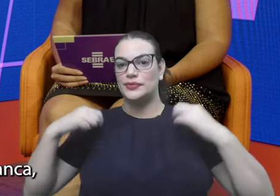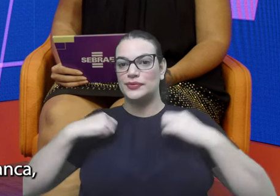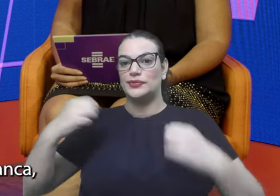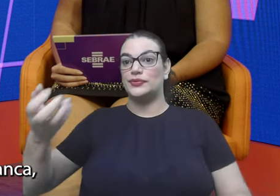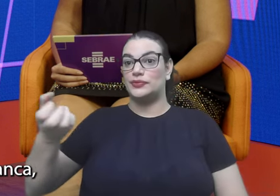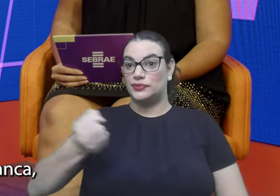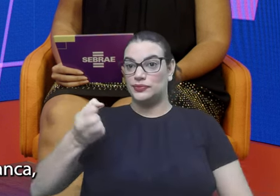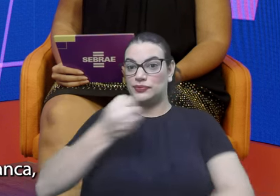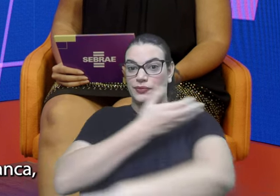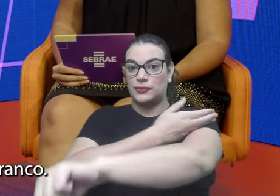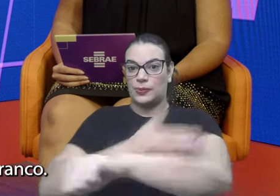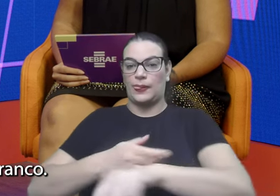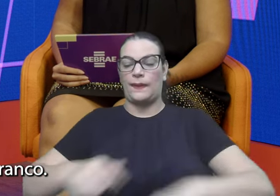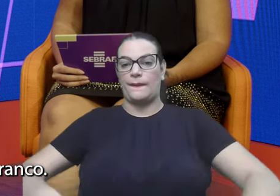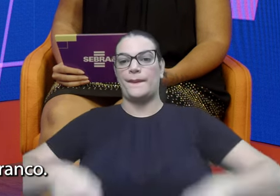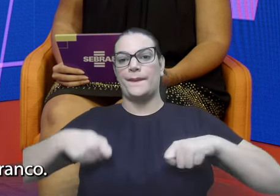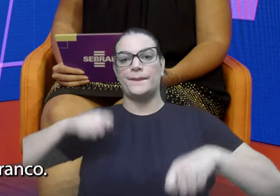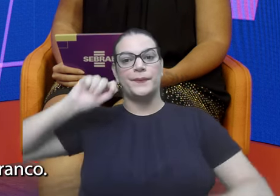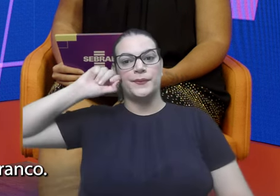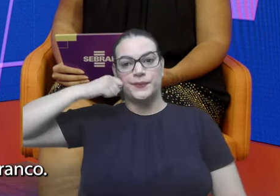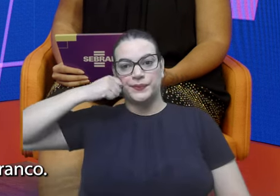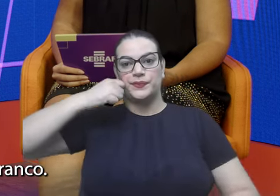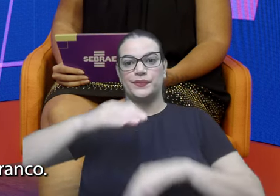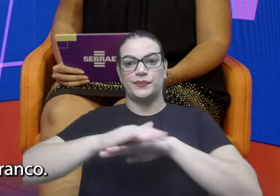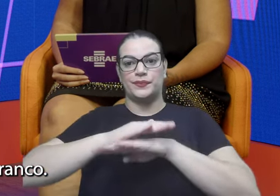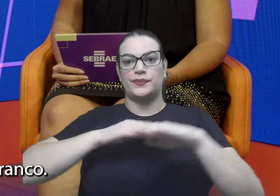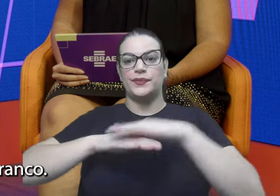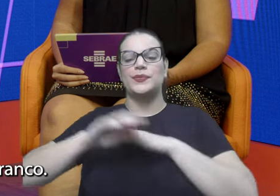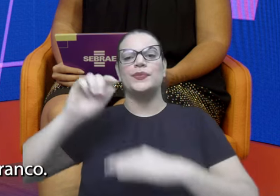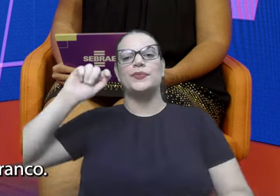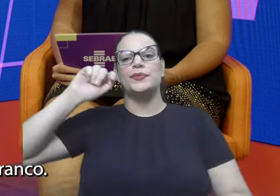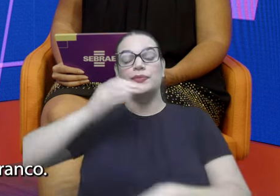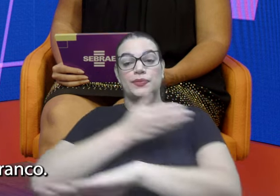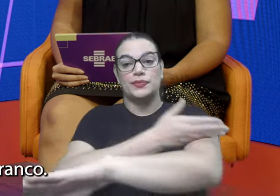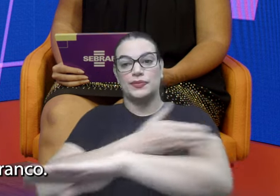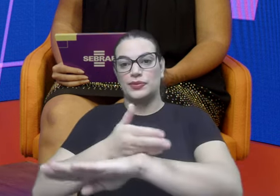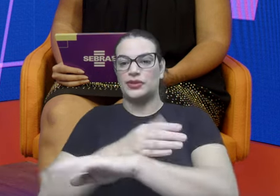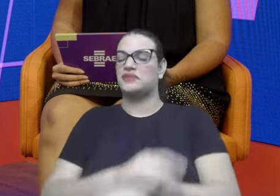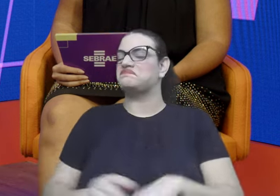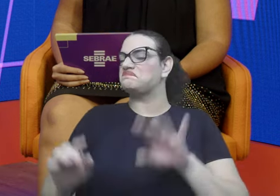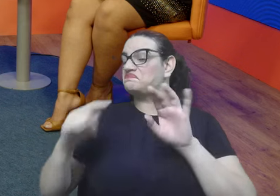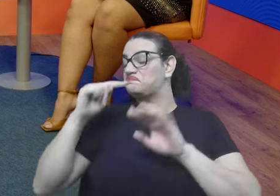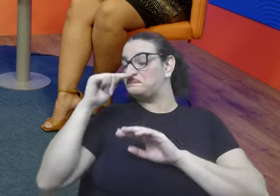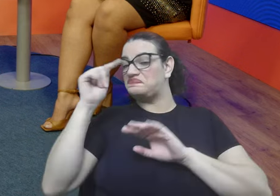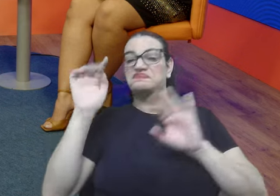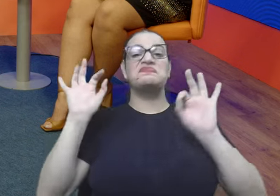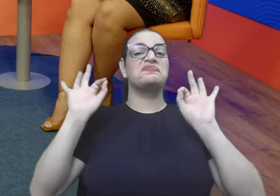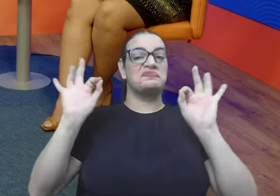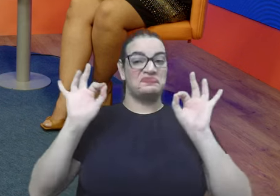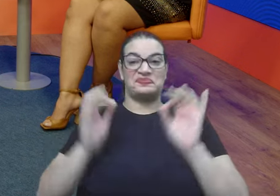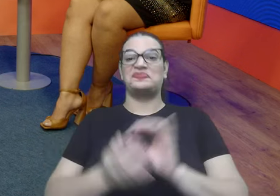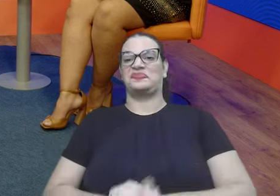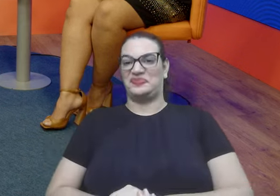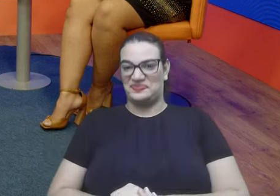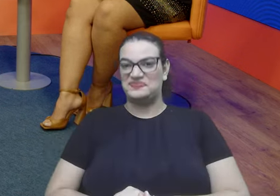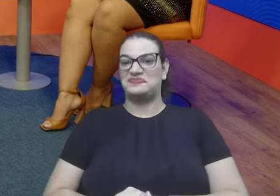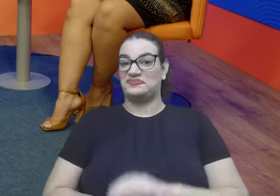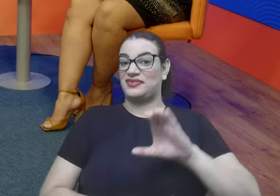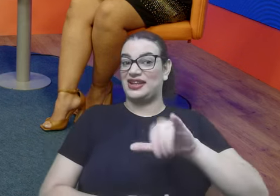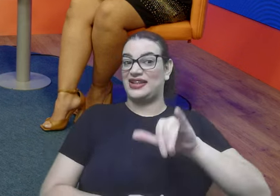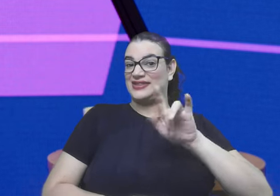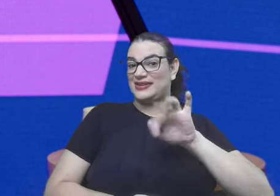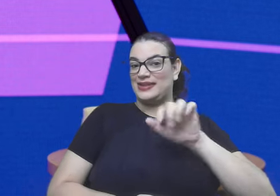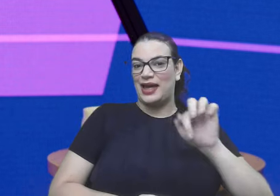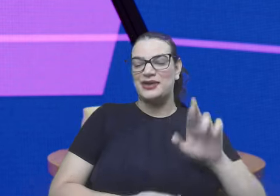uma camisa branca uma calça preta e um sapato branco Ela é chique gente a ca